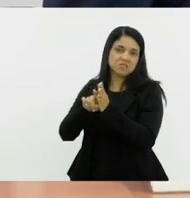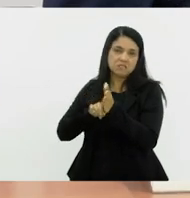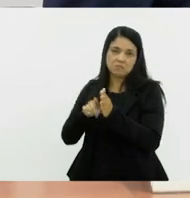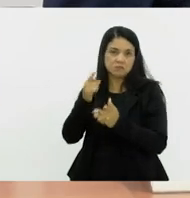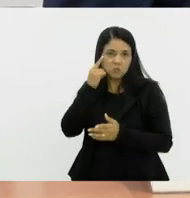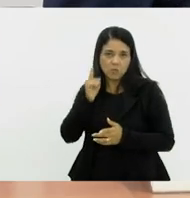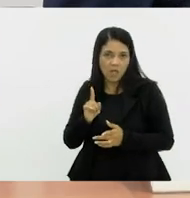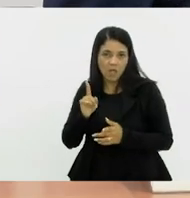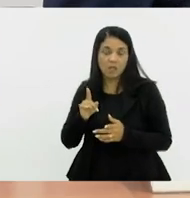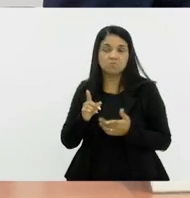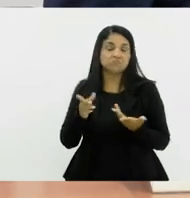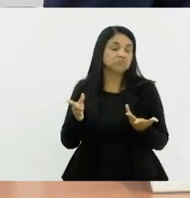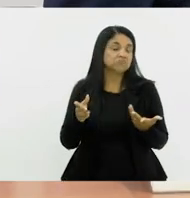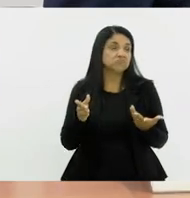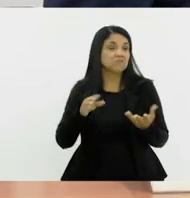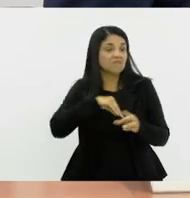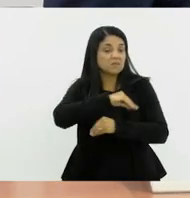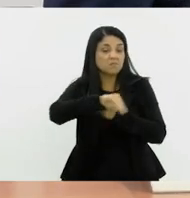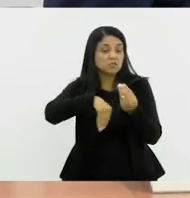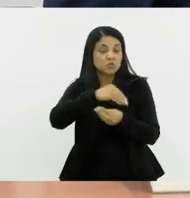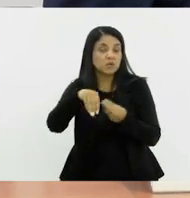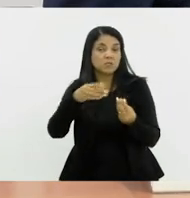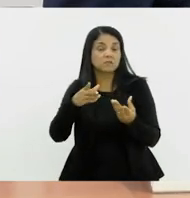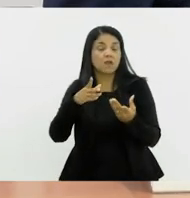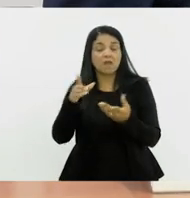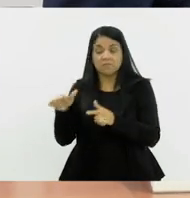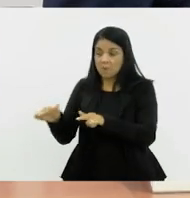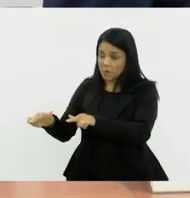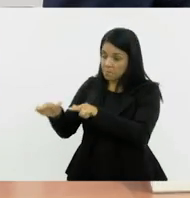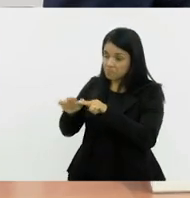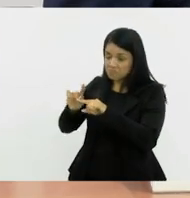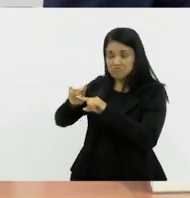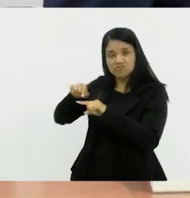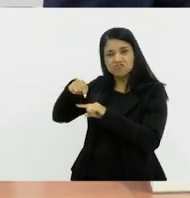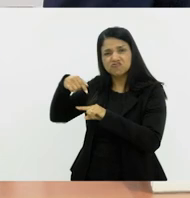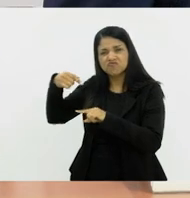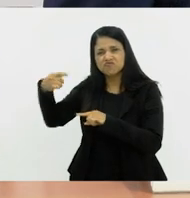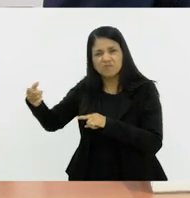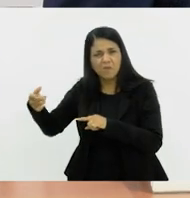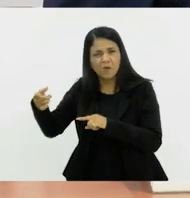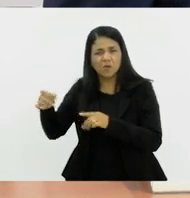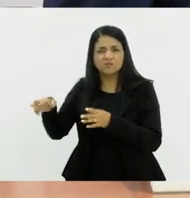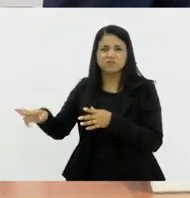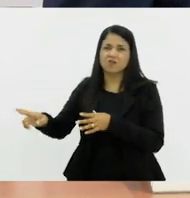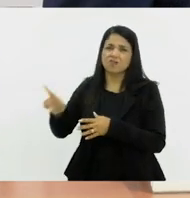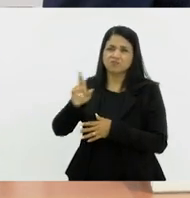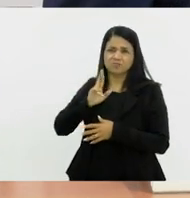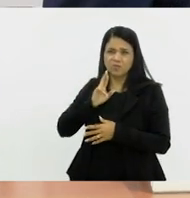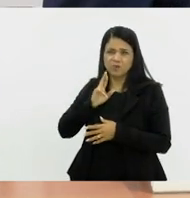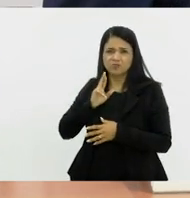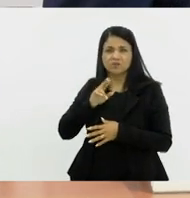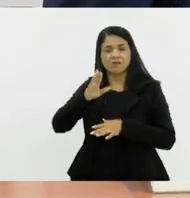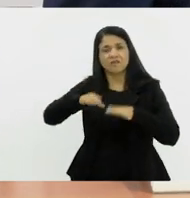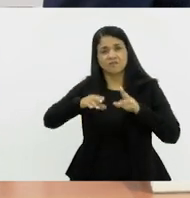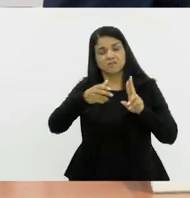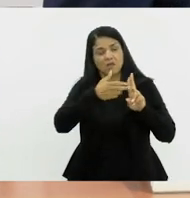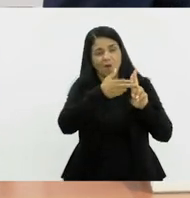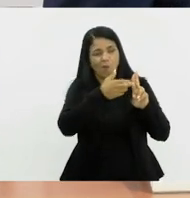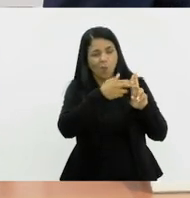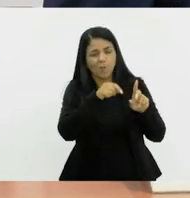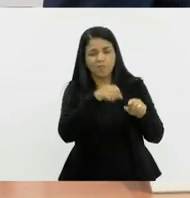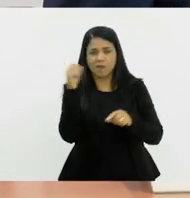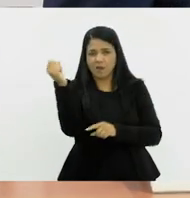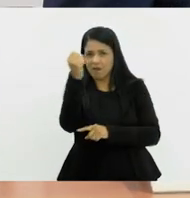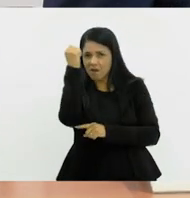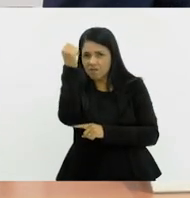de que é tuberculose e tal, em alguma hora ele aparece em algum equipamento. Na maior parte das vezes, na própria UPA, porque agravou,